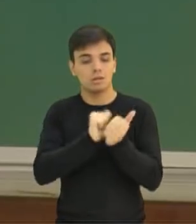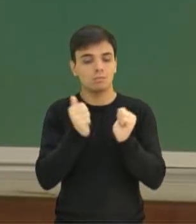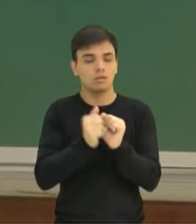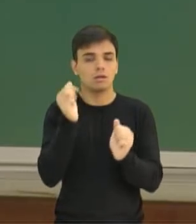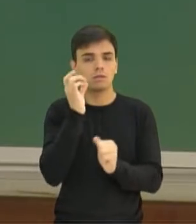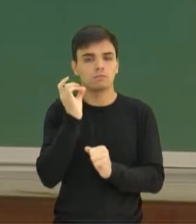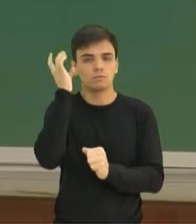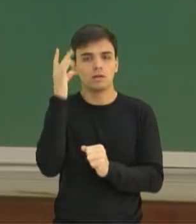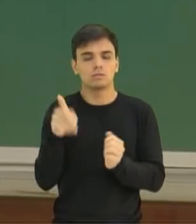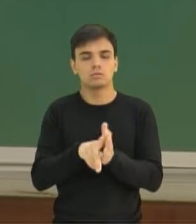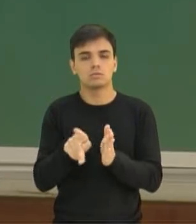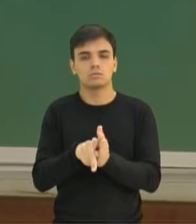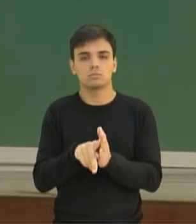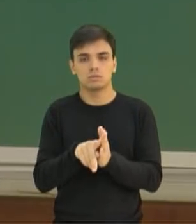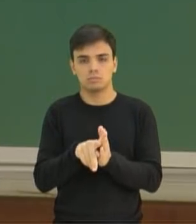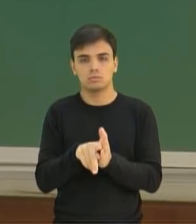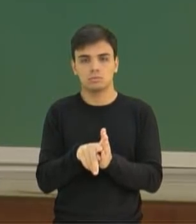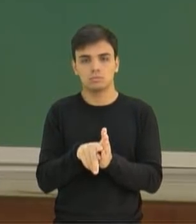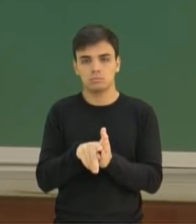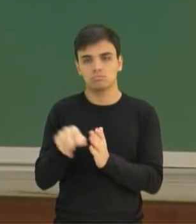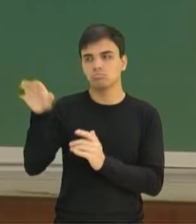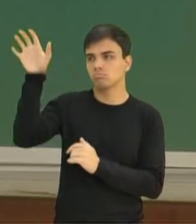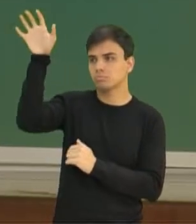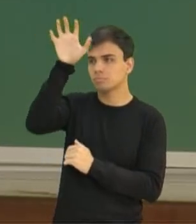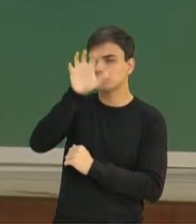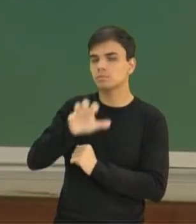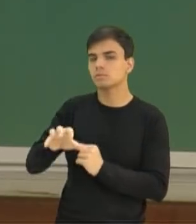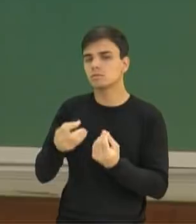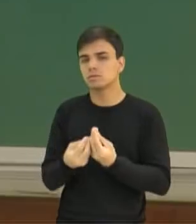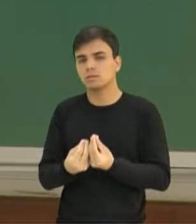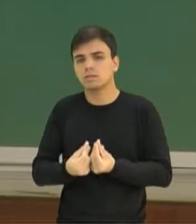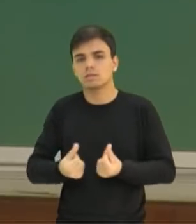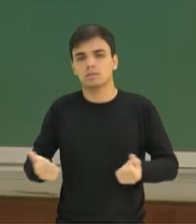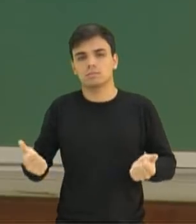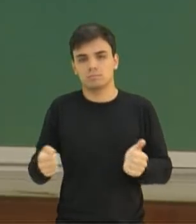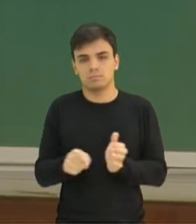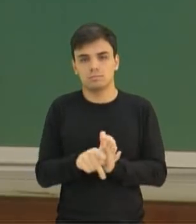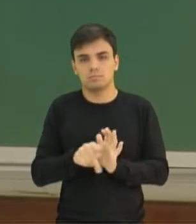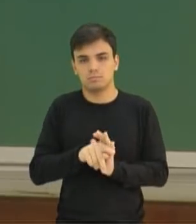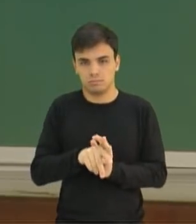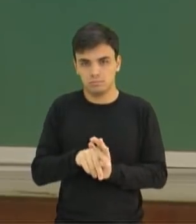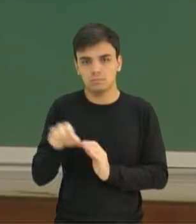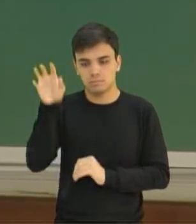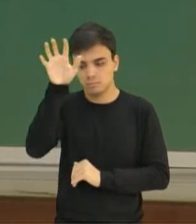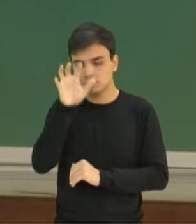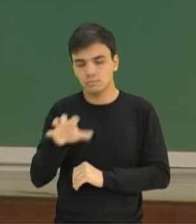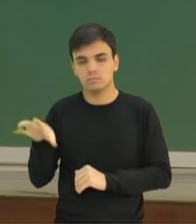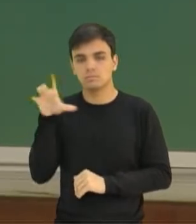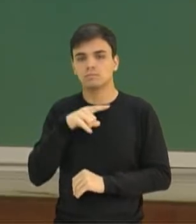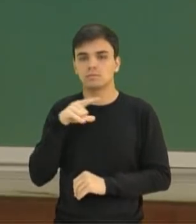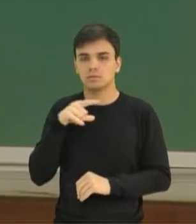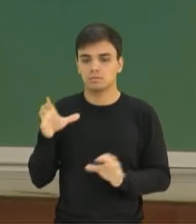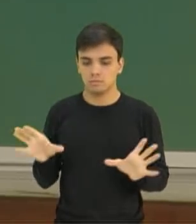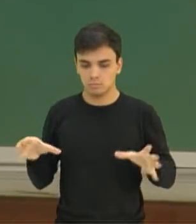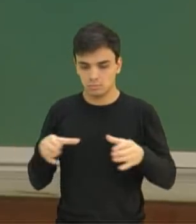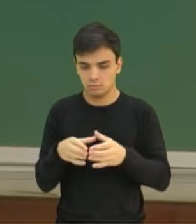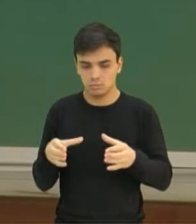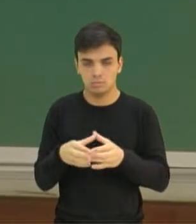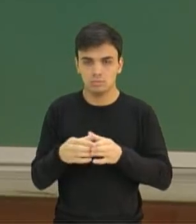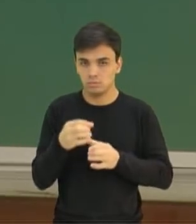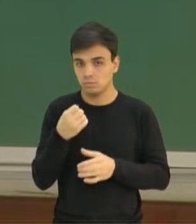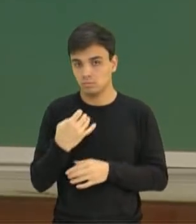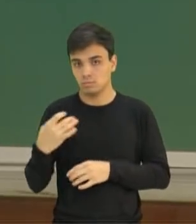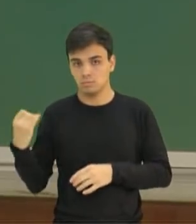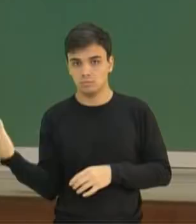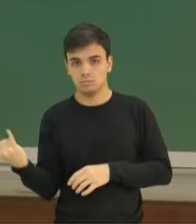às fragilidades ali climáticas, das secas e tudo mais da região. Então, tem rebanhos importantes nesta região.